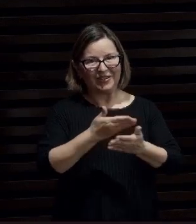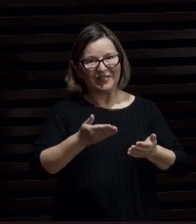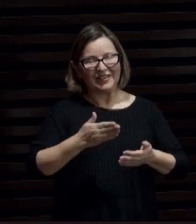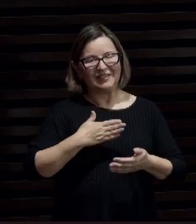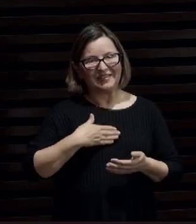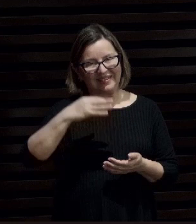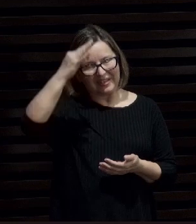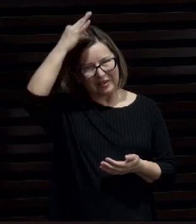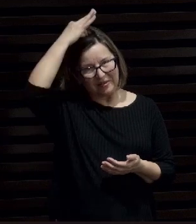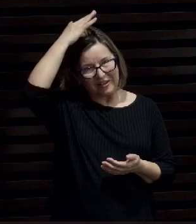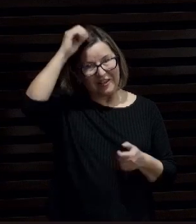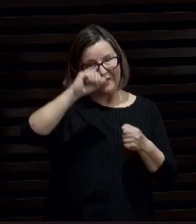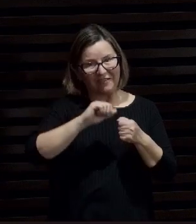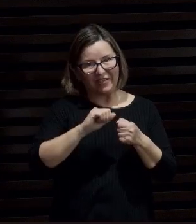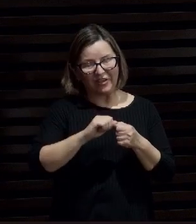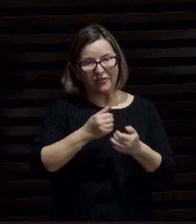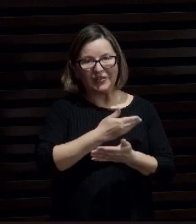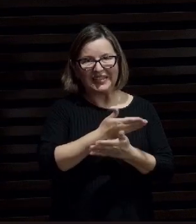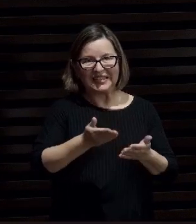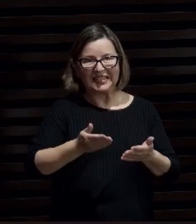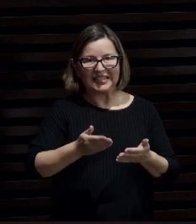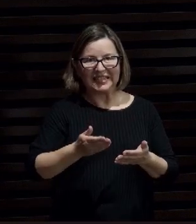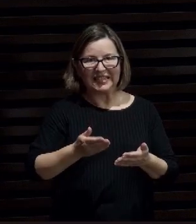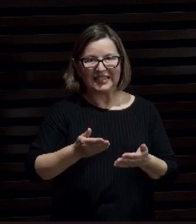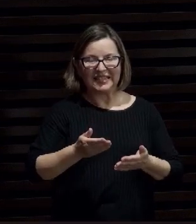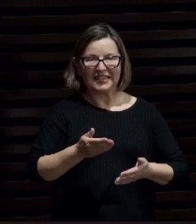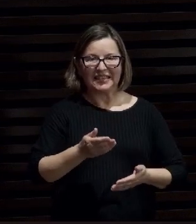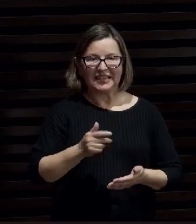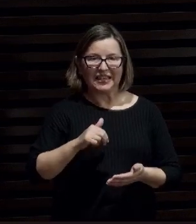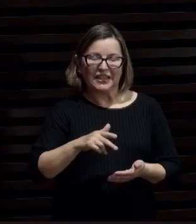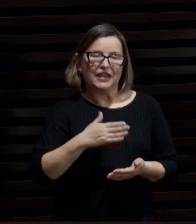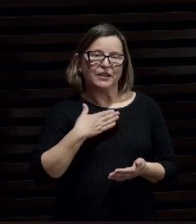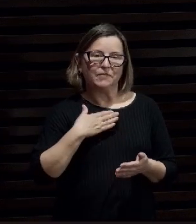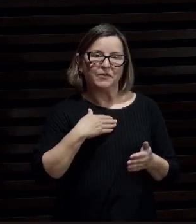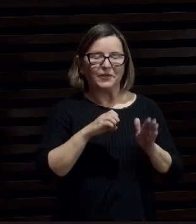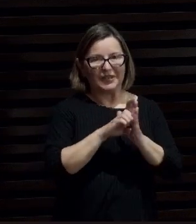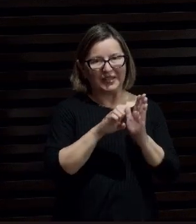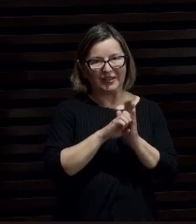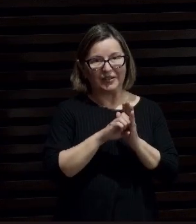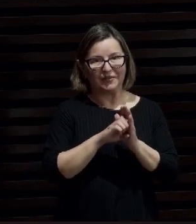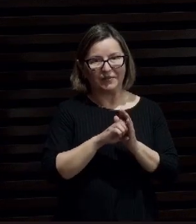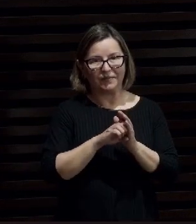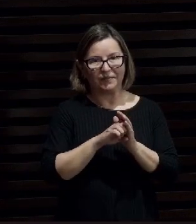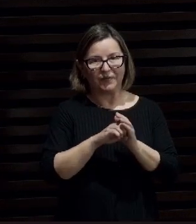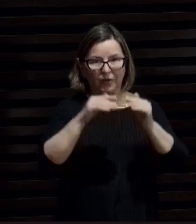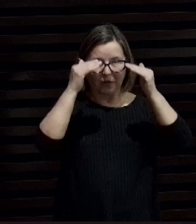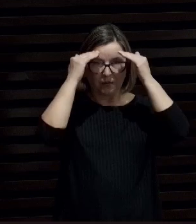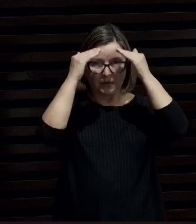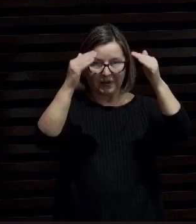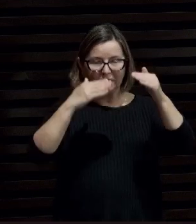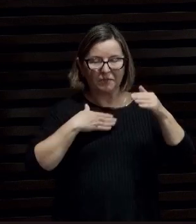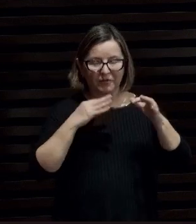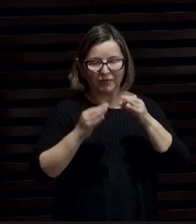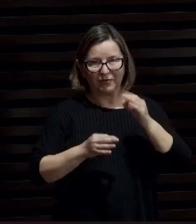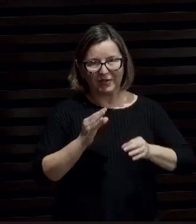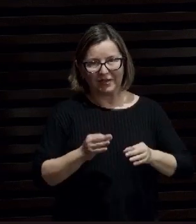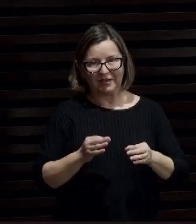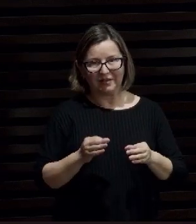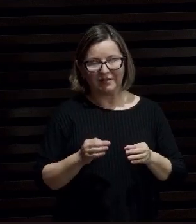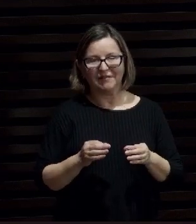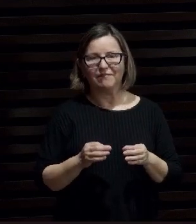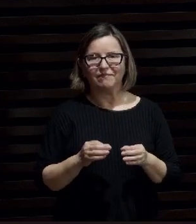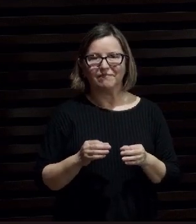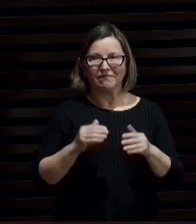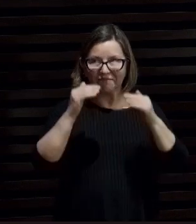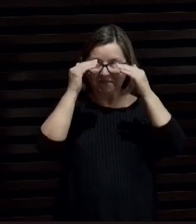e farei que andeis nos meus estatutos, guardeis os meus juízos e os